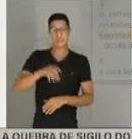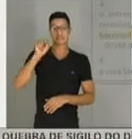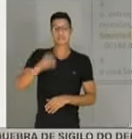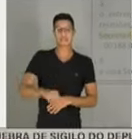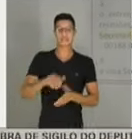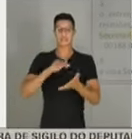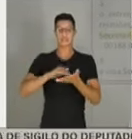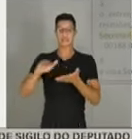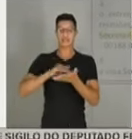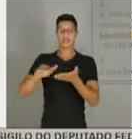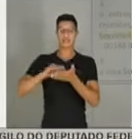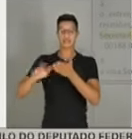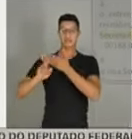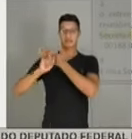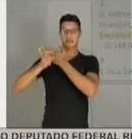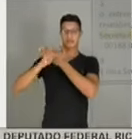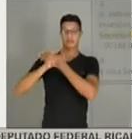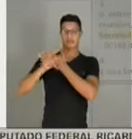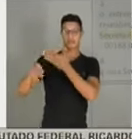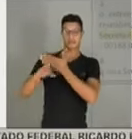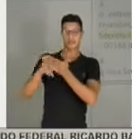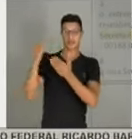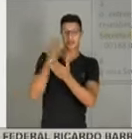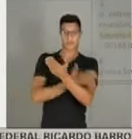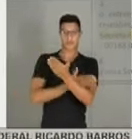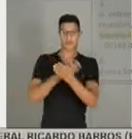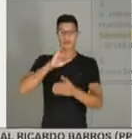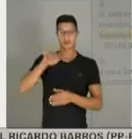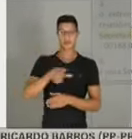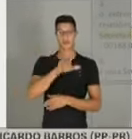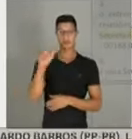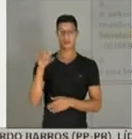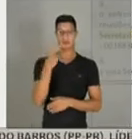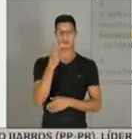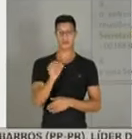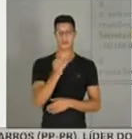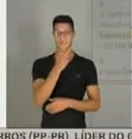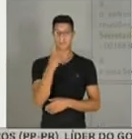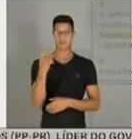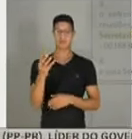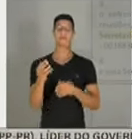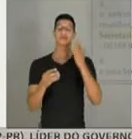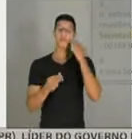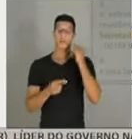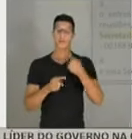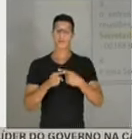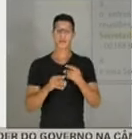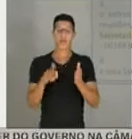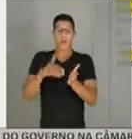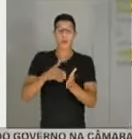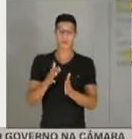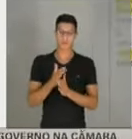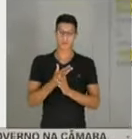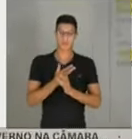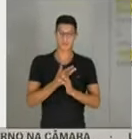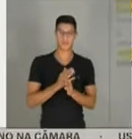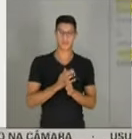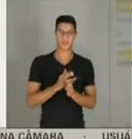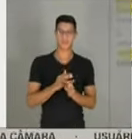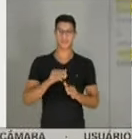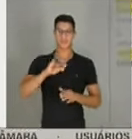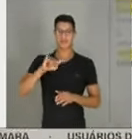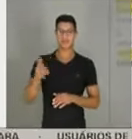na secretaria executiva dessa pasta. Julho de 2021, sabe por quê? A última. Porque